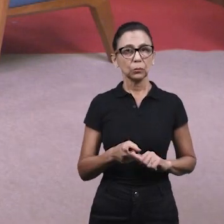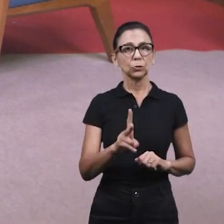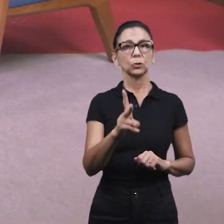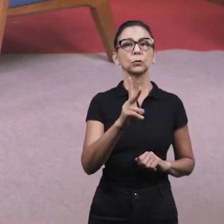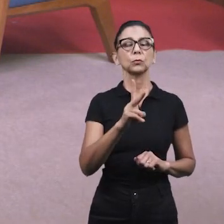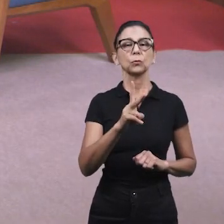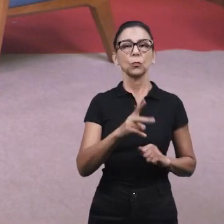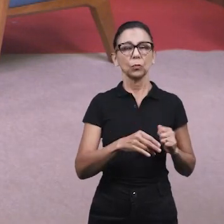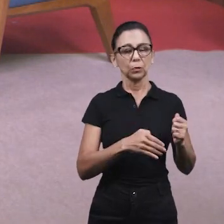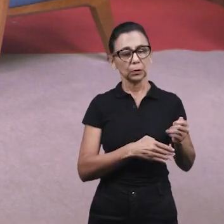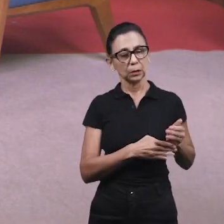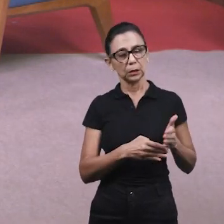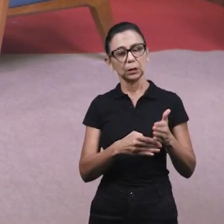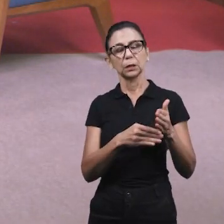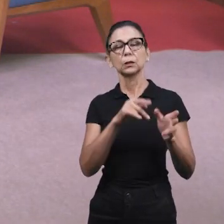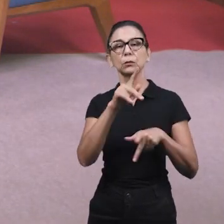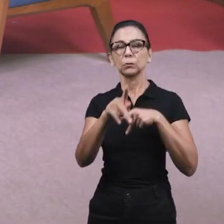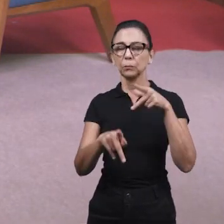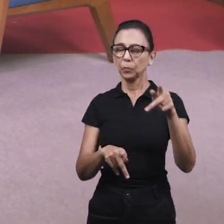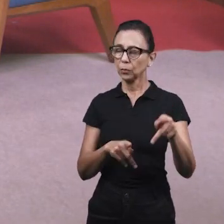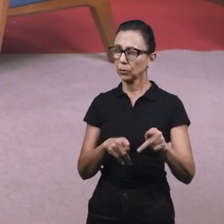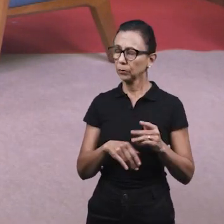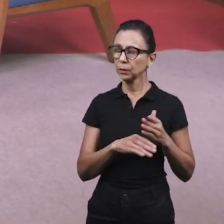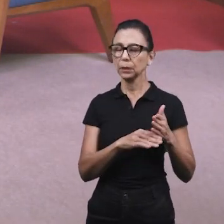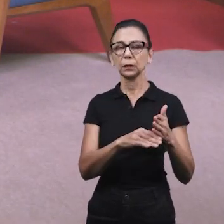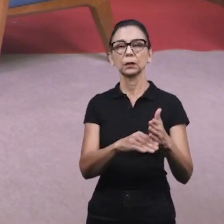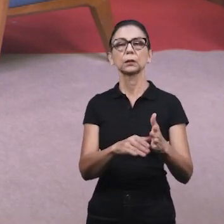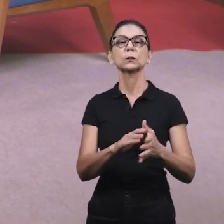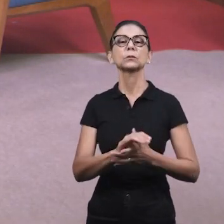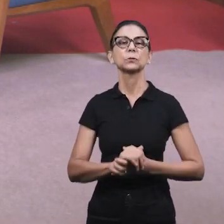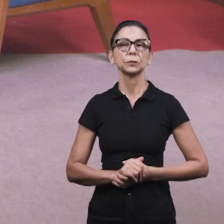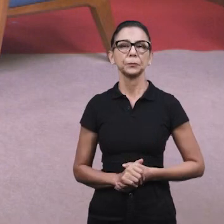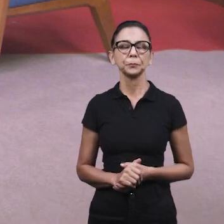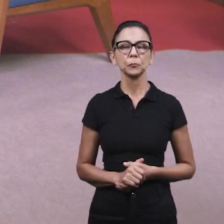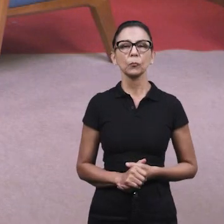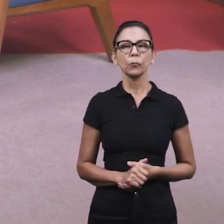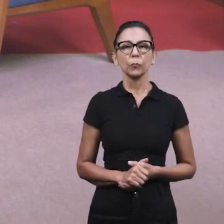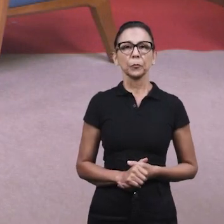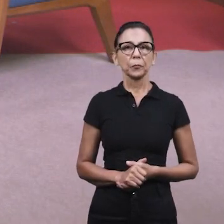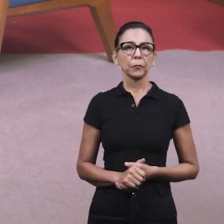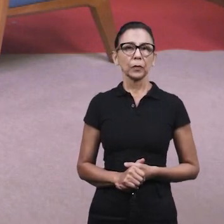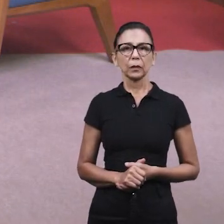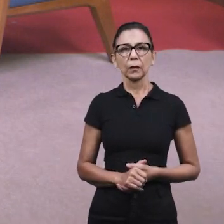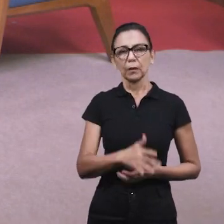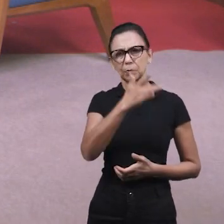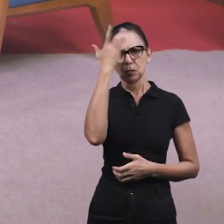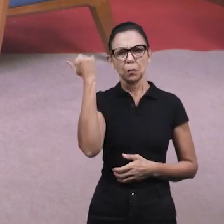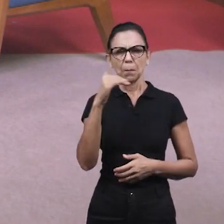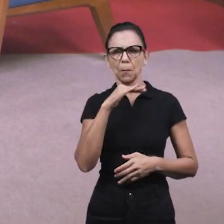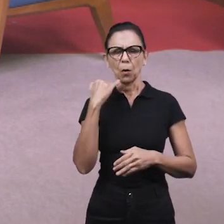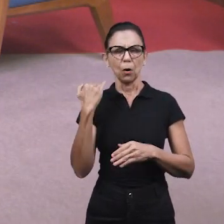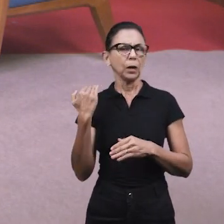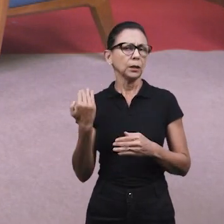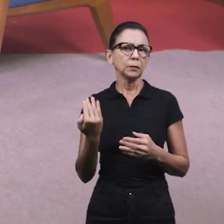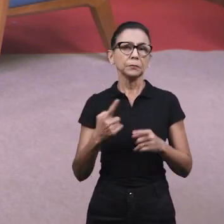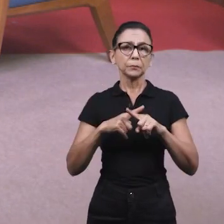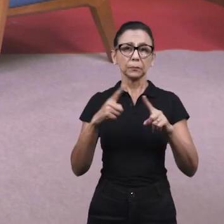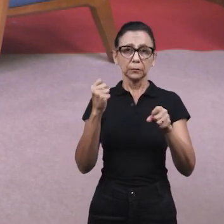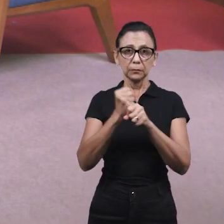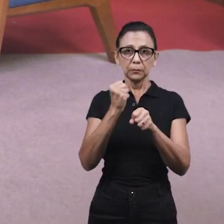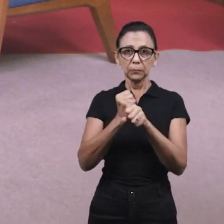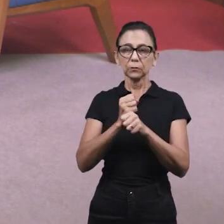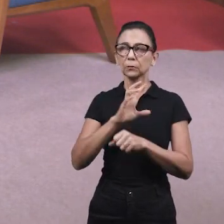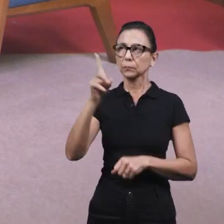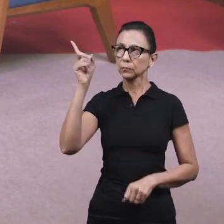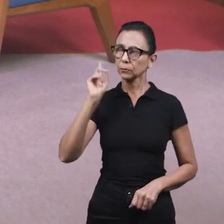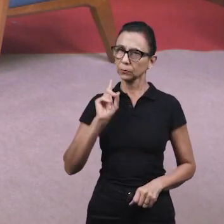o profético continua. O homem passa, mas a obra continua. Continua. Claro. Né? Esse detalhe é muito importante as pessoas